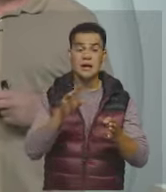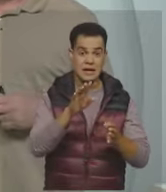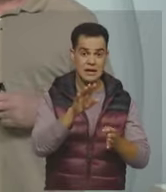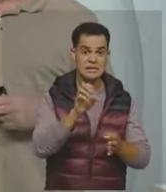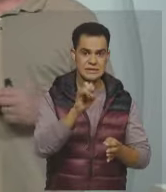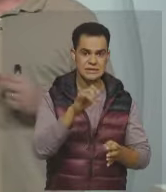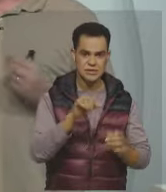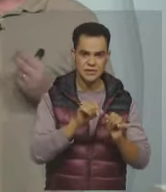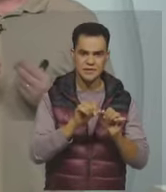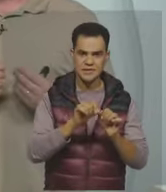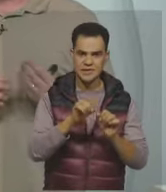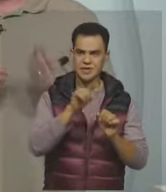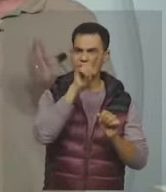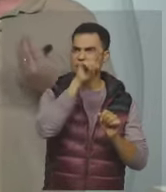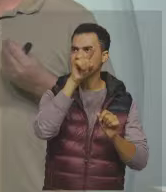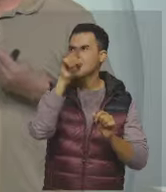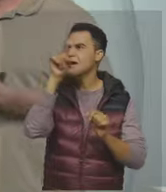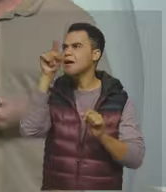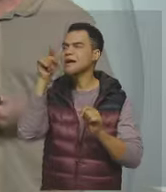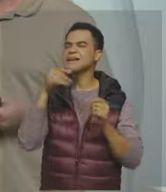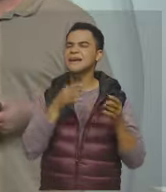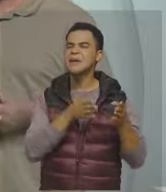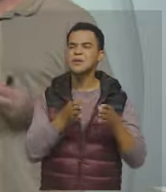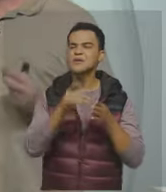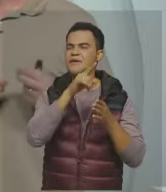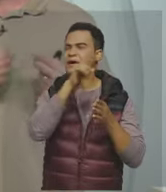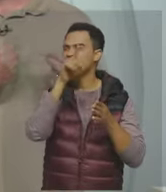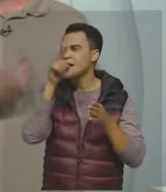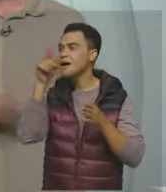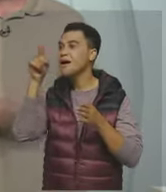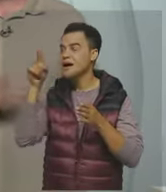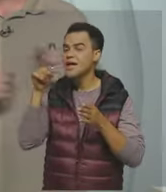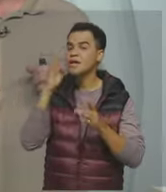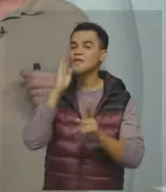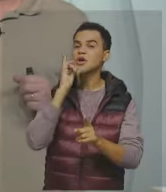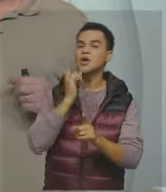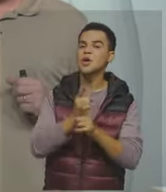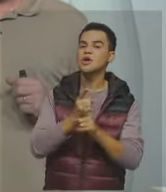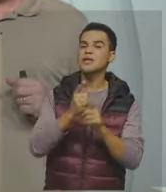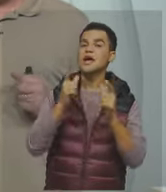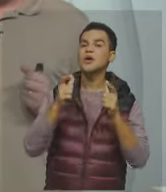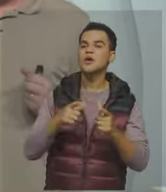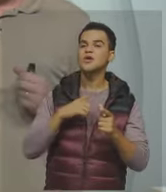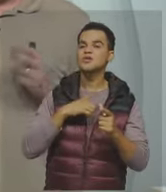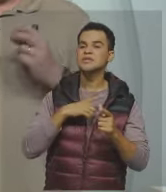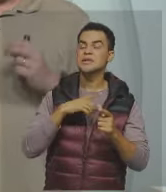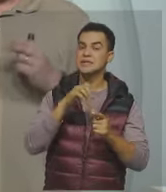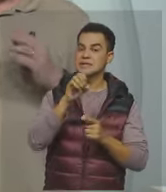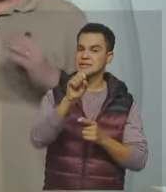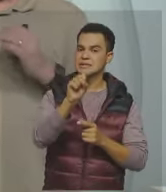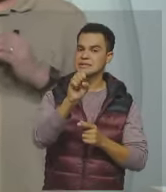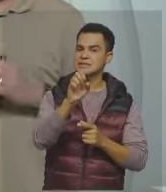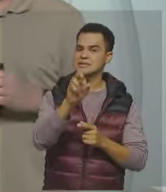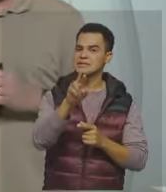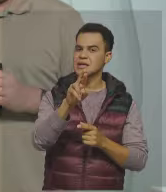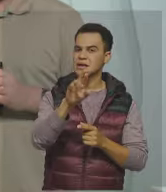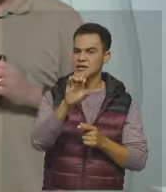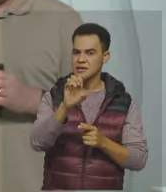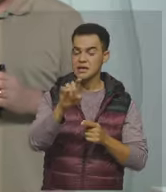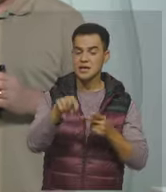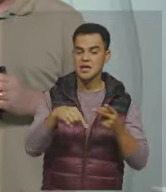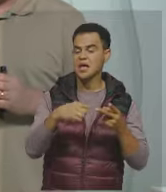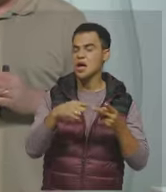reconhecer aonde eu tenho elementos em série e aonde eu tenho elementos em paralelo. E aí, uma vez feito